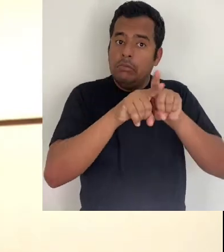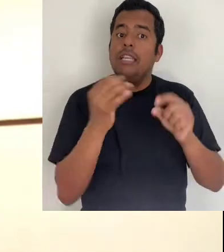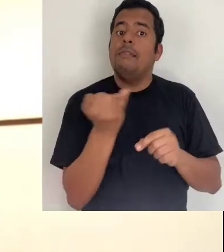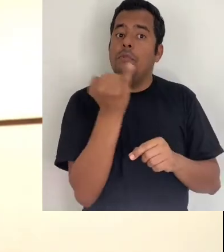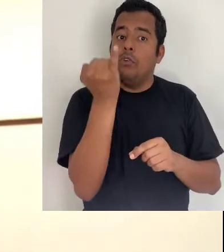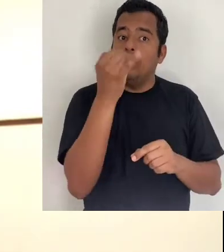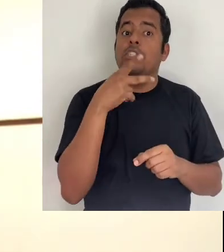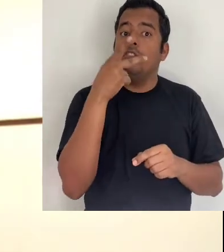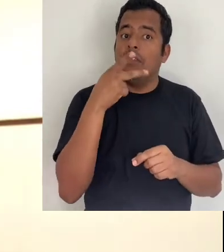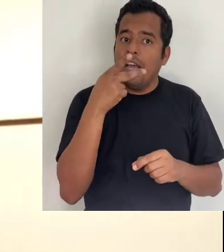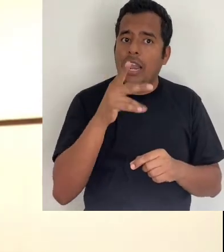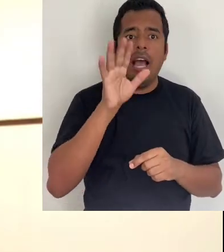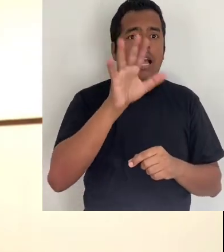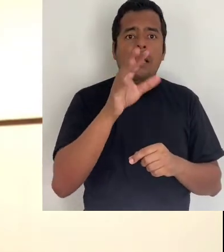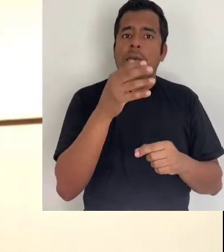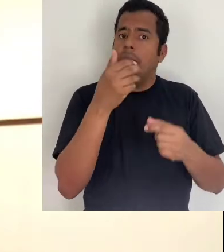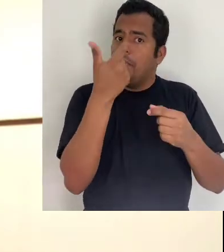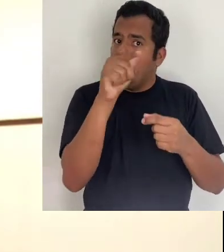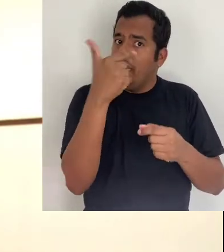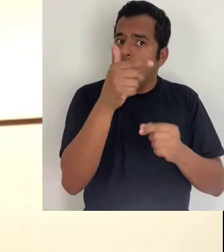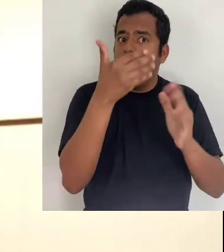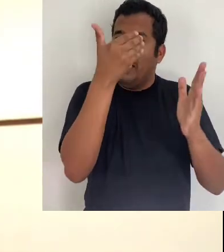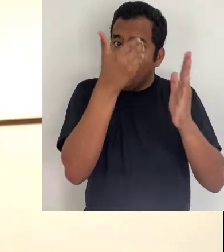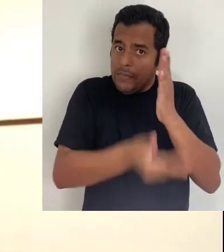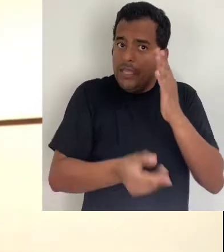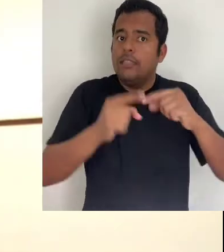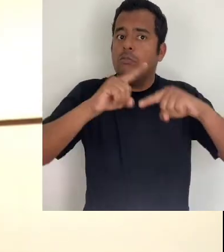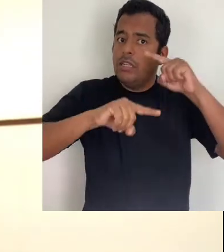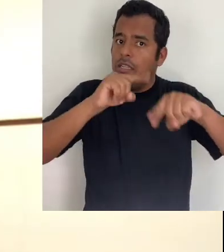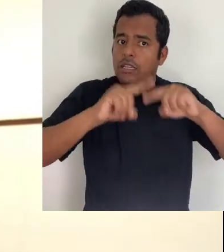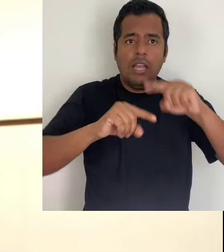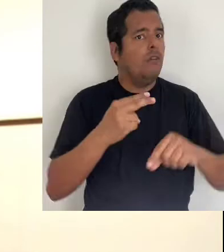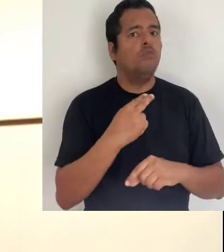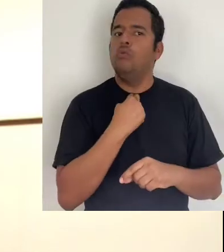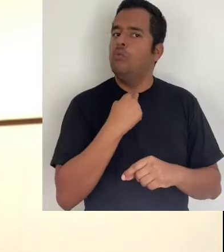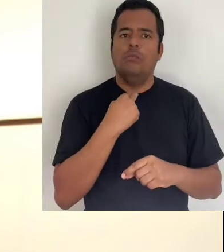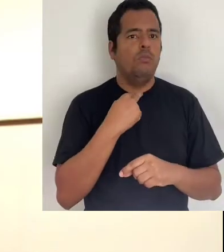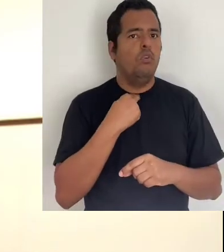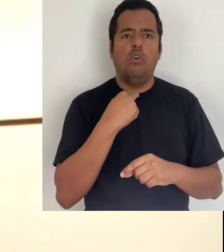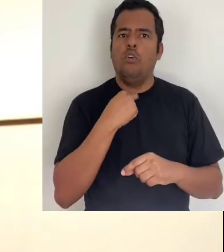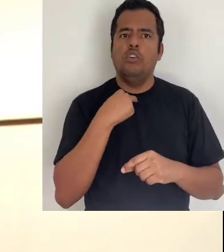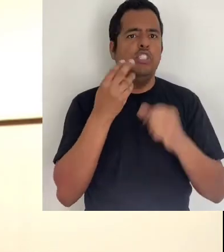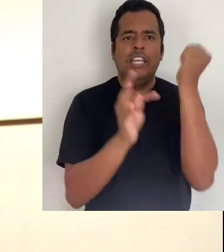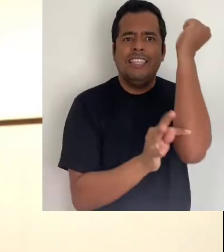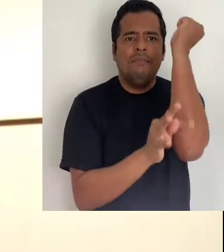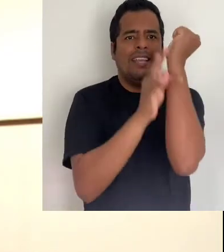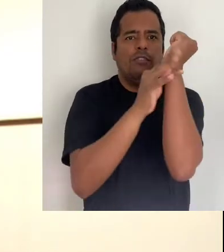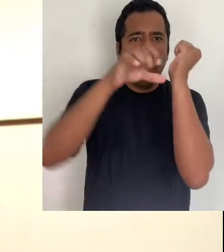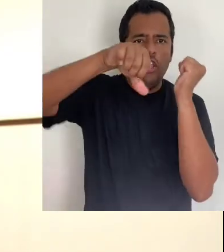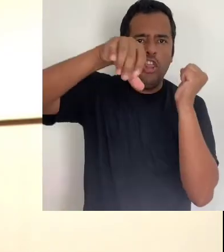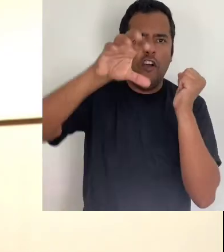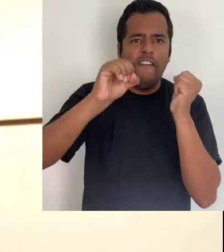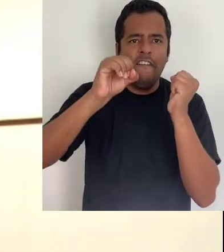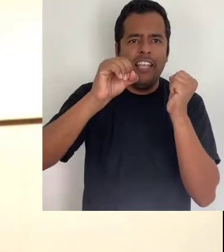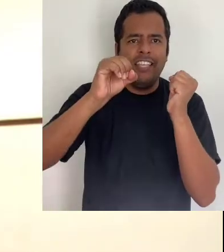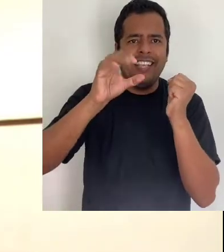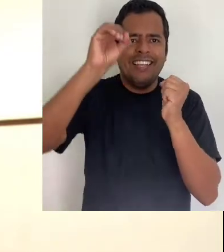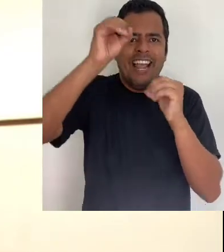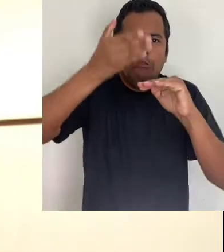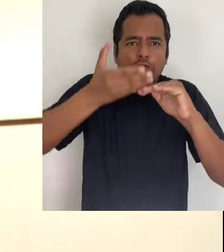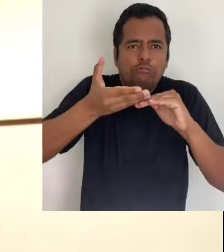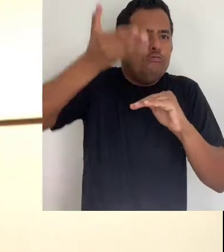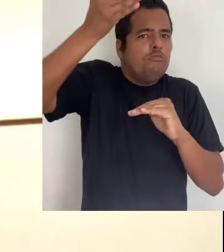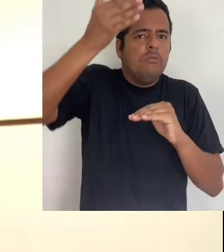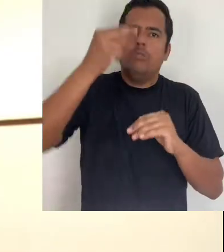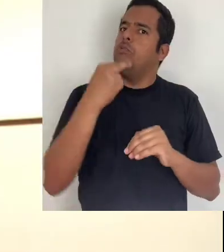que controlar essa temperatura. É importante destacar que para não ter degradação do meu material, eu não posso deixar a temperatura passar